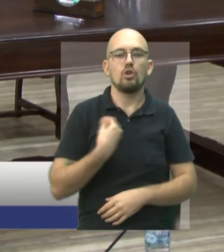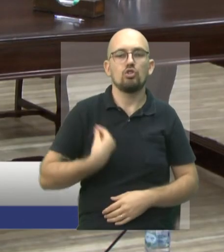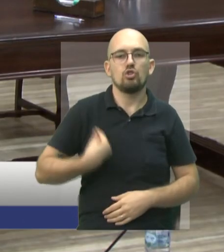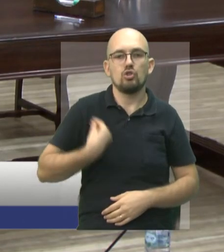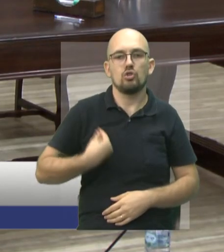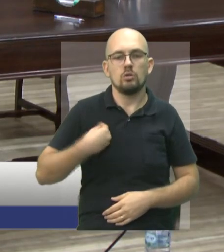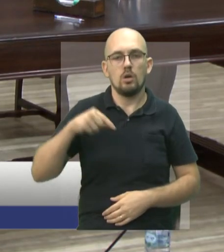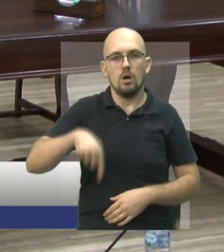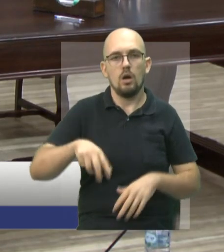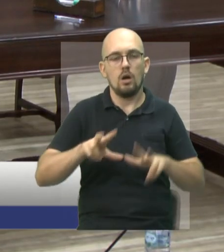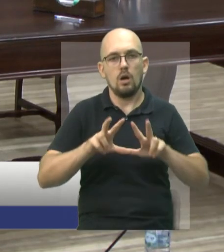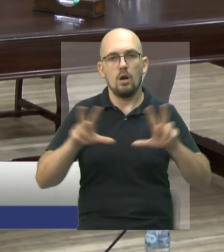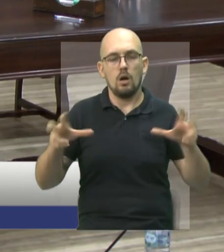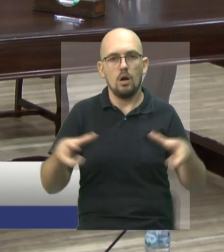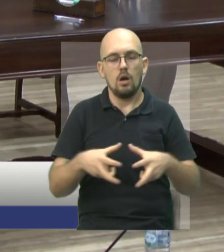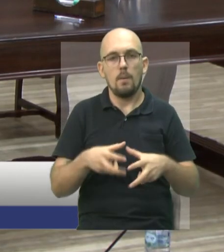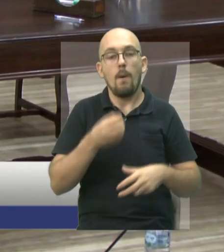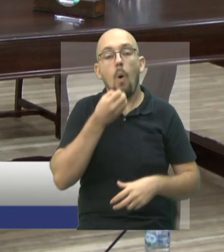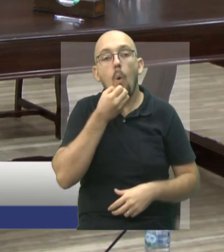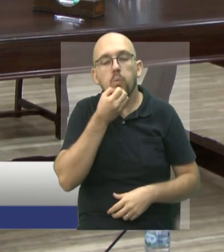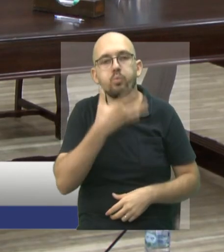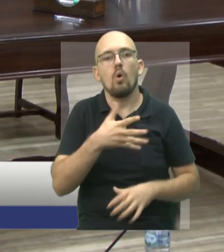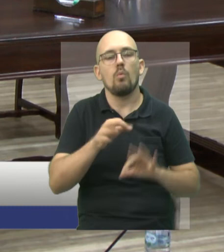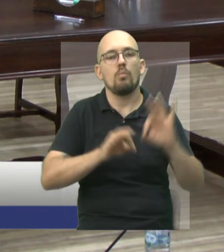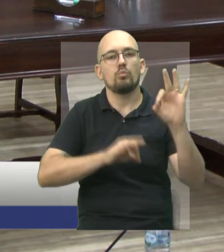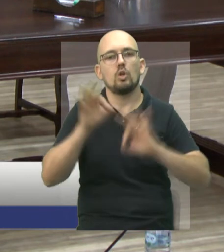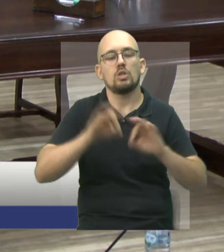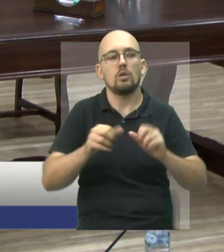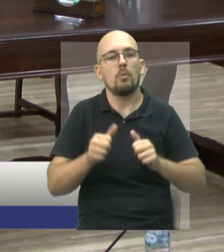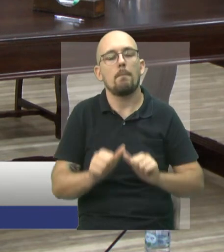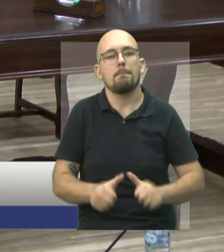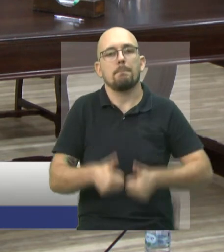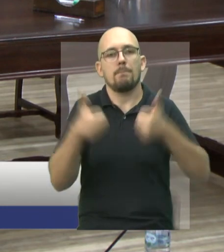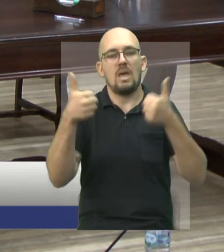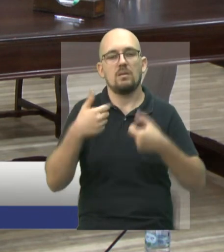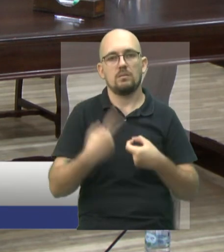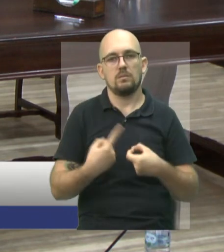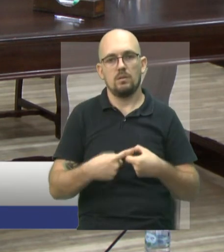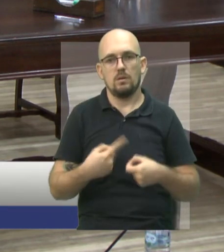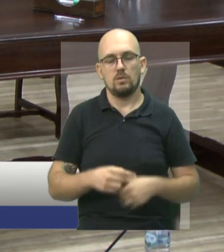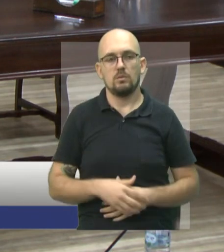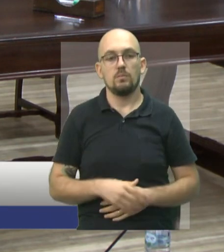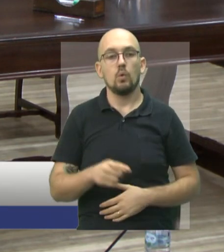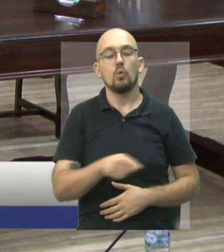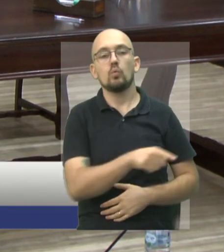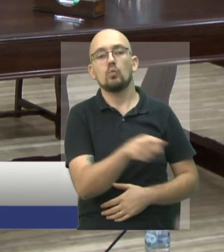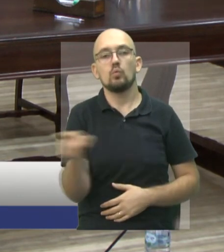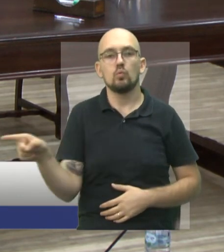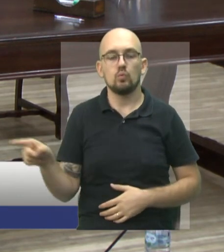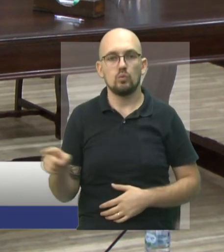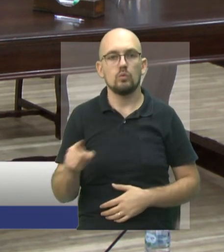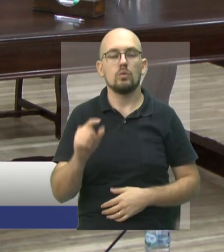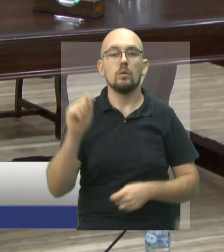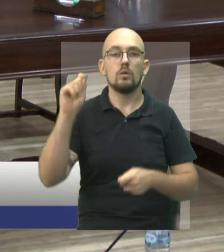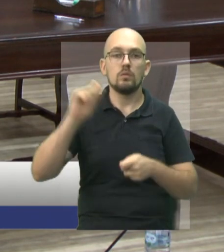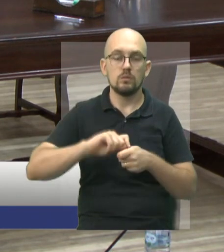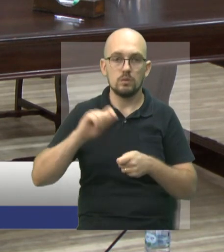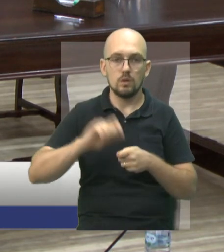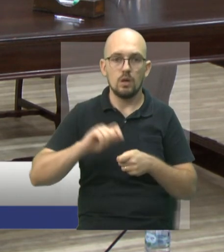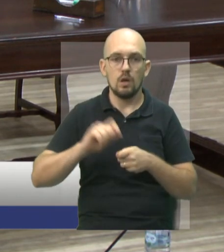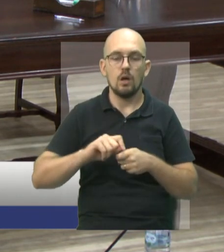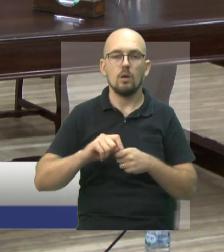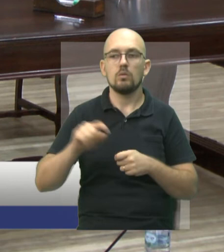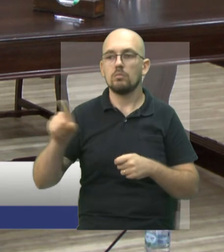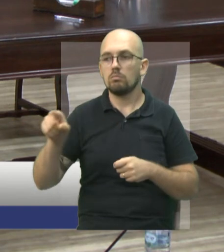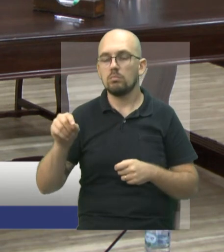nessa Câmara, de bons projetos para o bem da nossa cidade. Então, todos vocês que fizeram